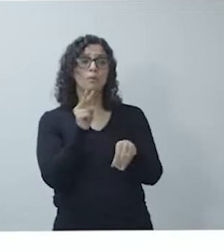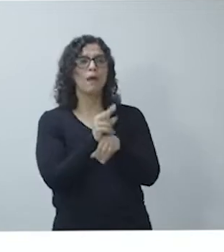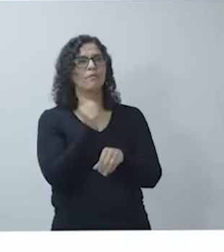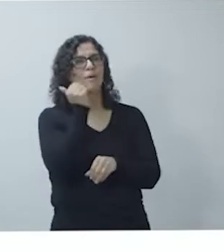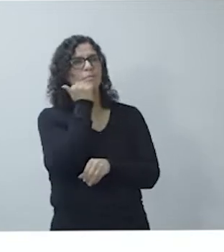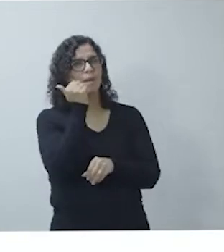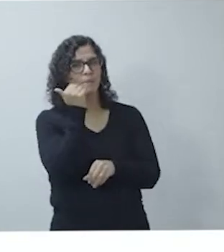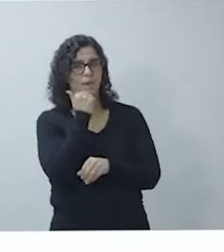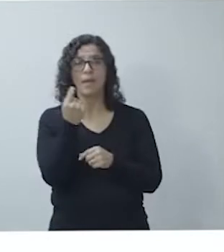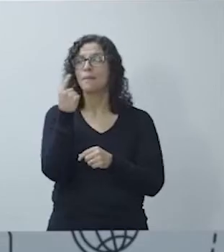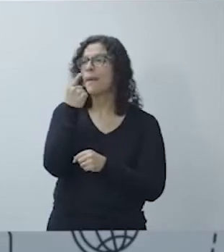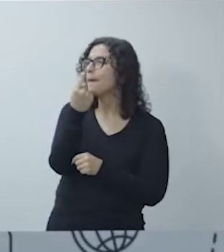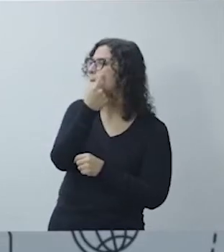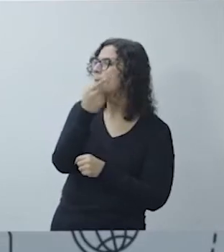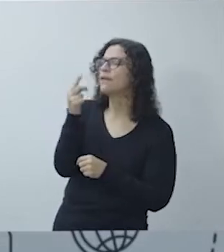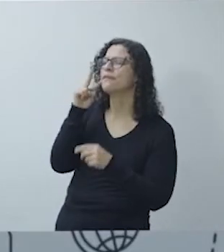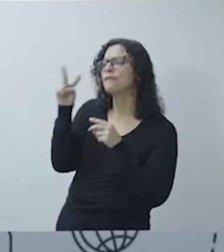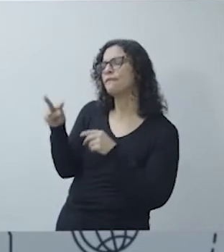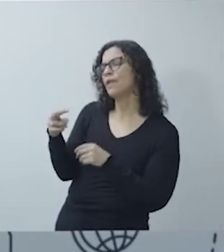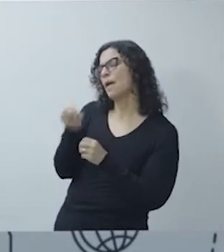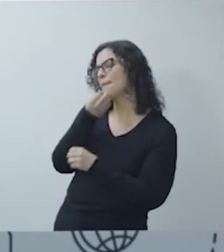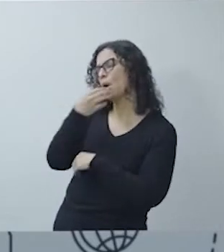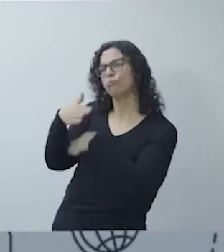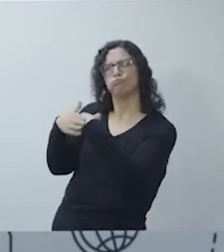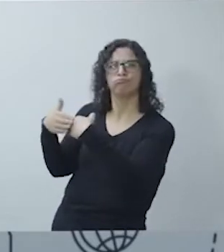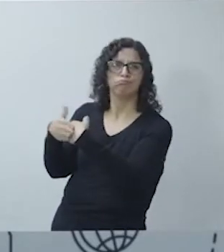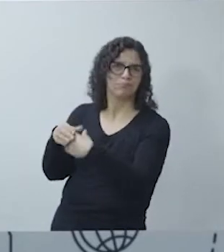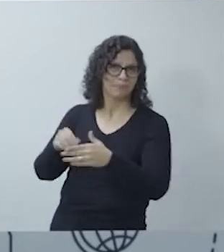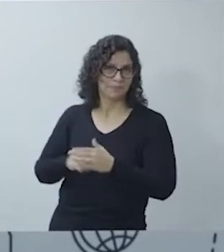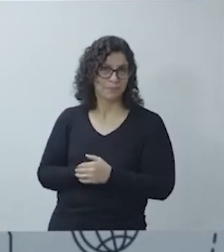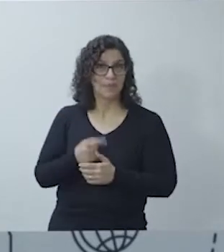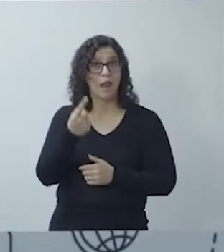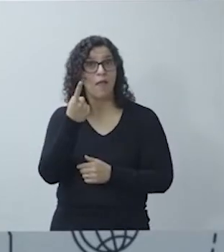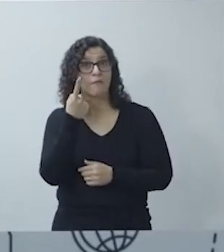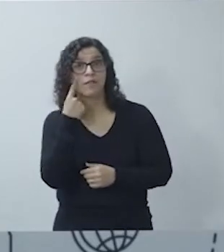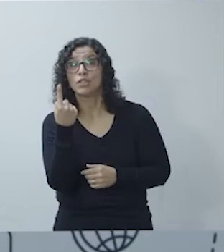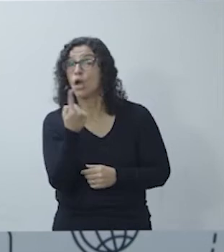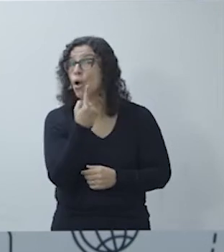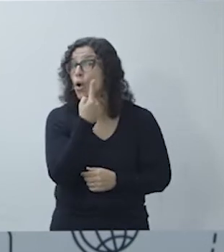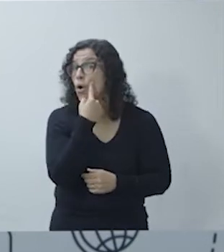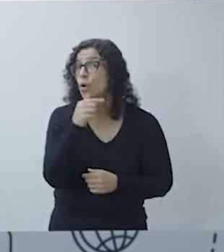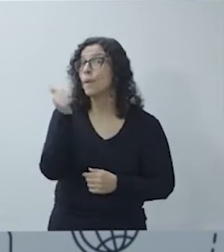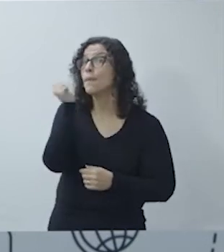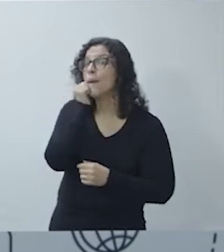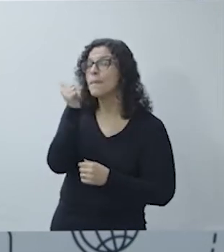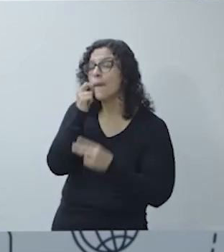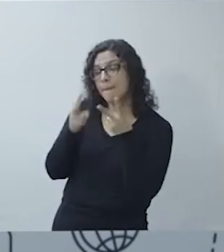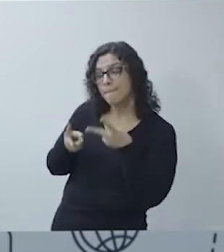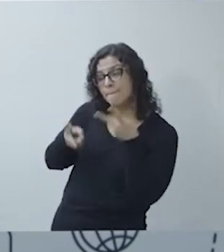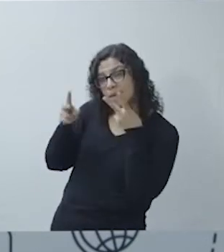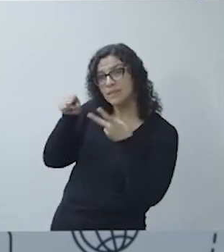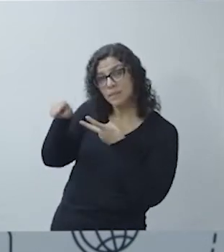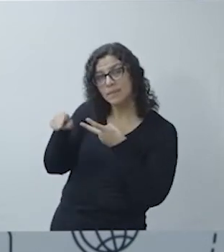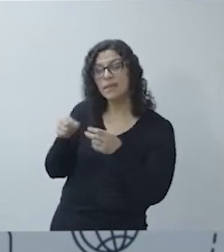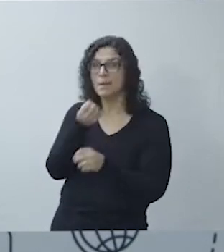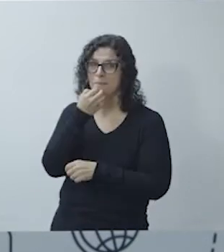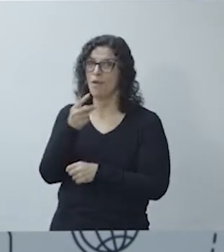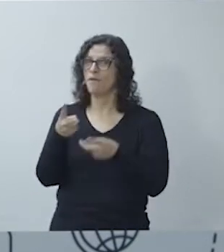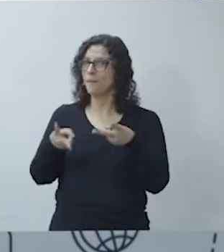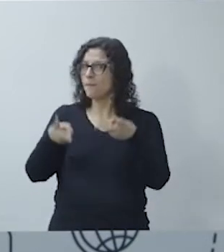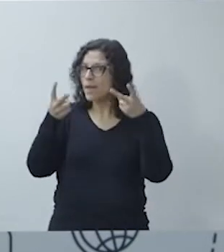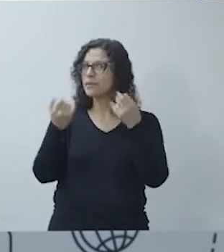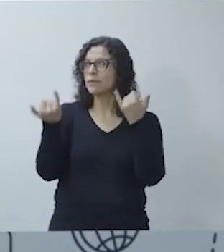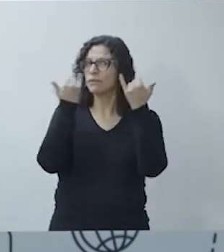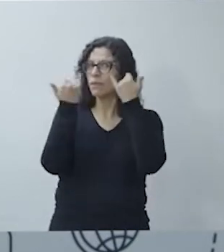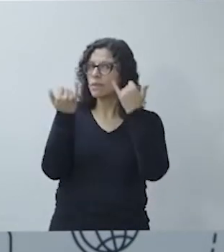para os olhos maternos. Olha, outra informação importante para nós neste